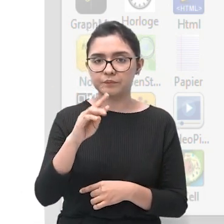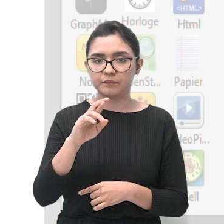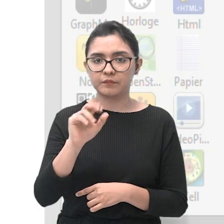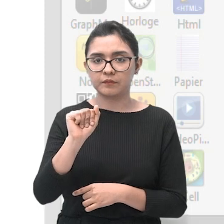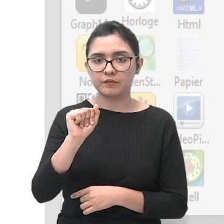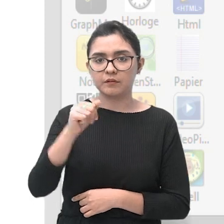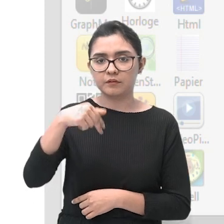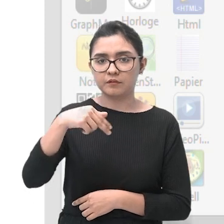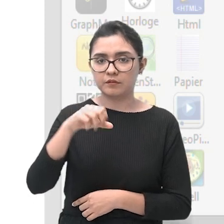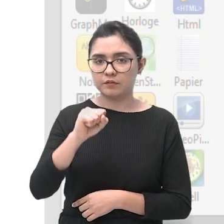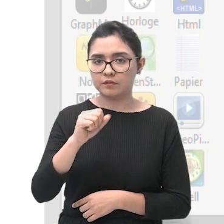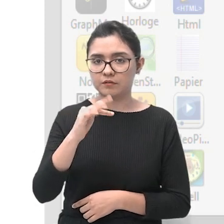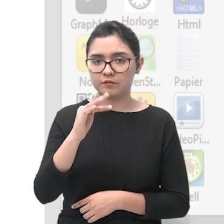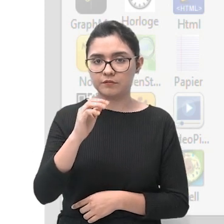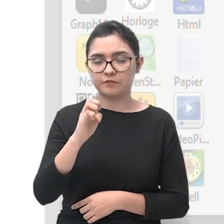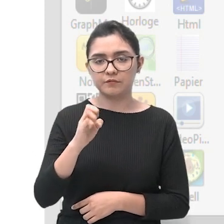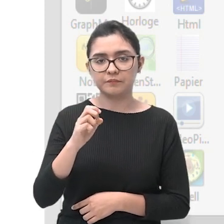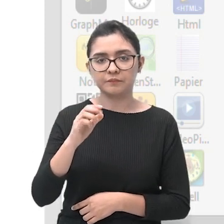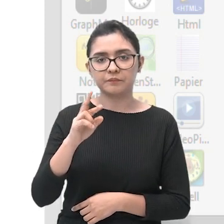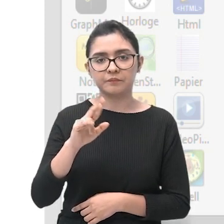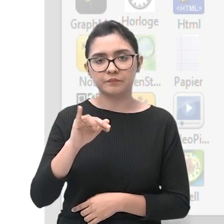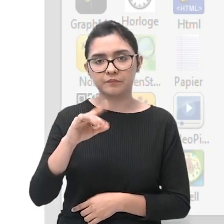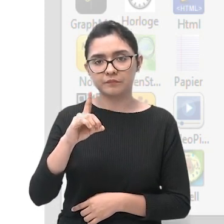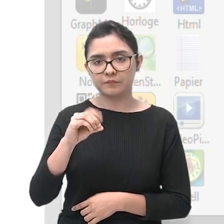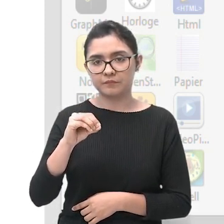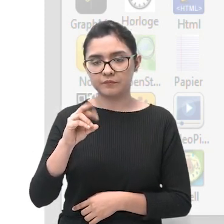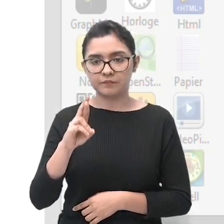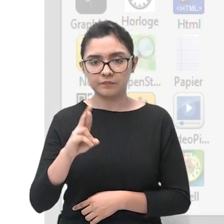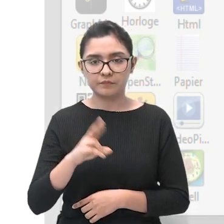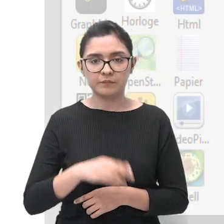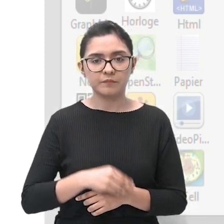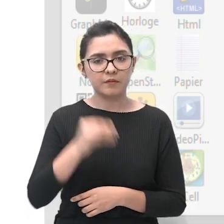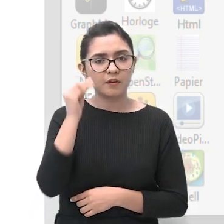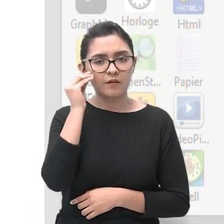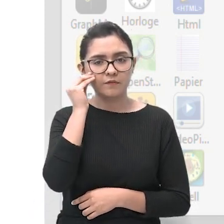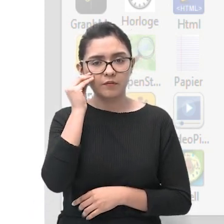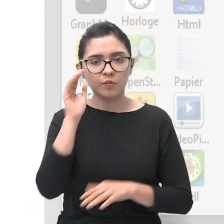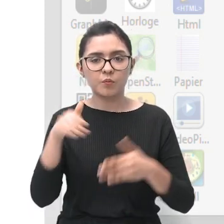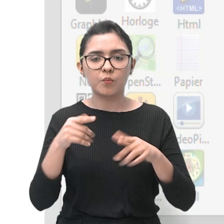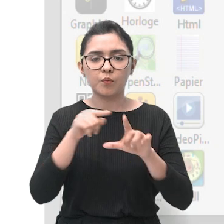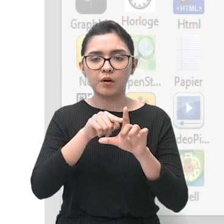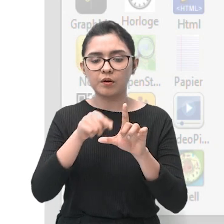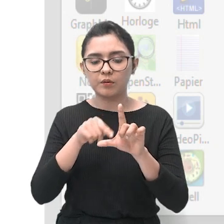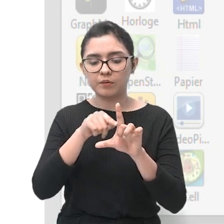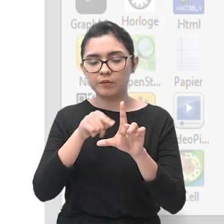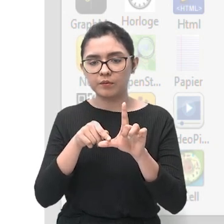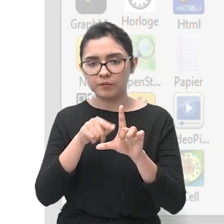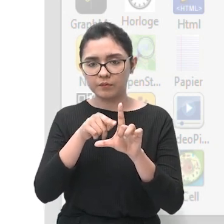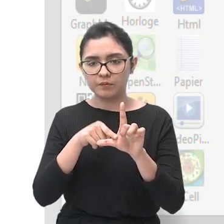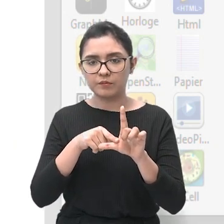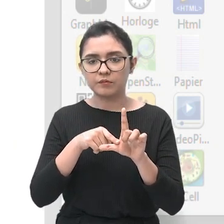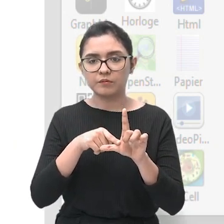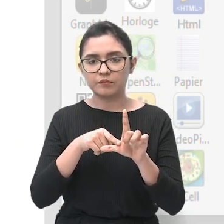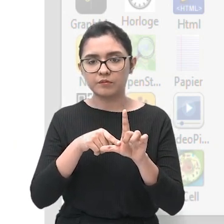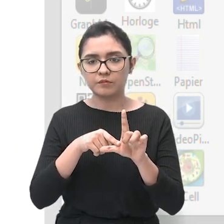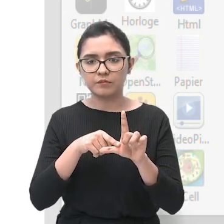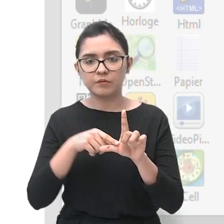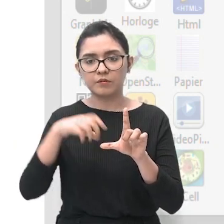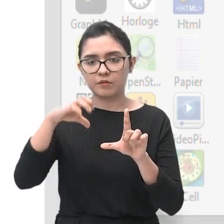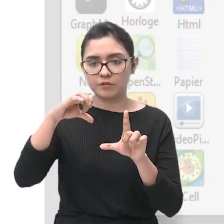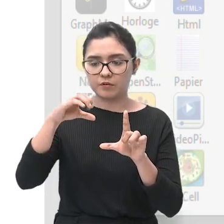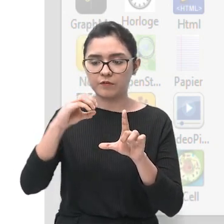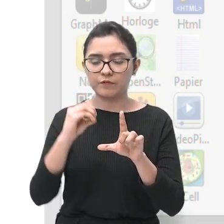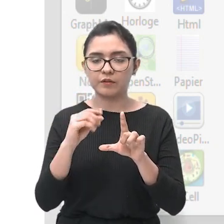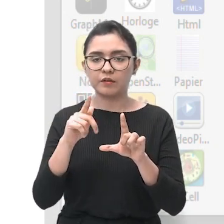nosso ângulo aqui, né, que foi formado aqui, forma, né, um ângulo de